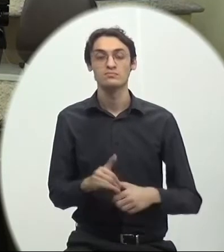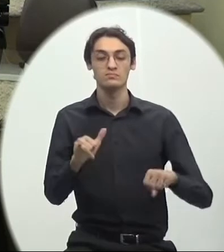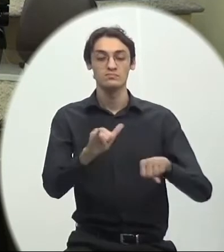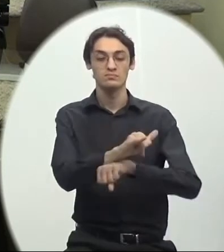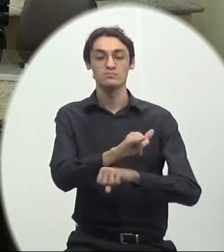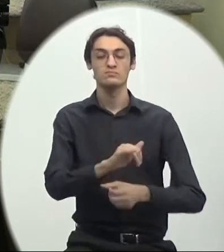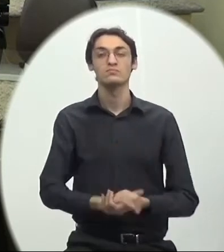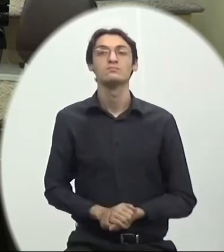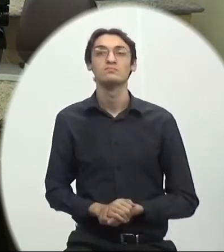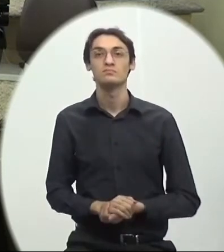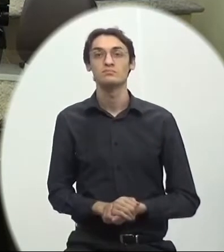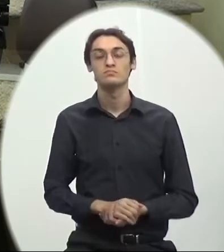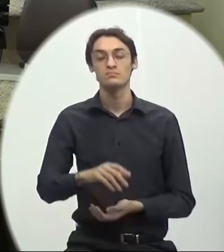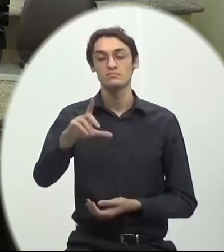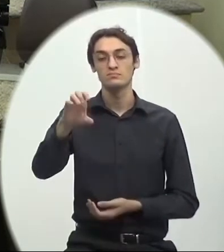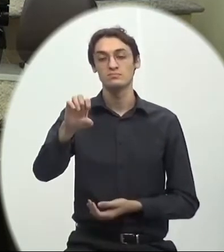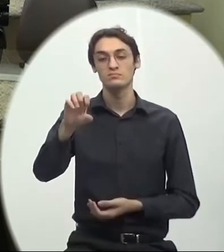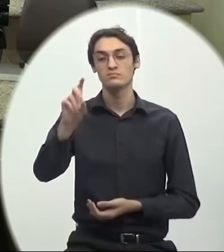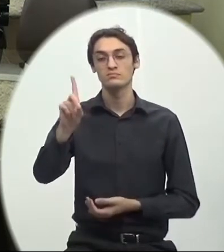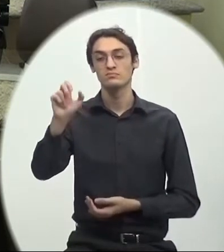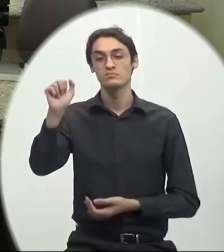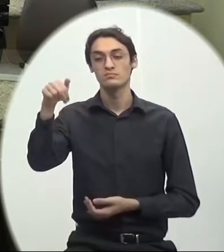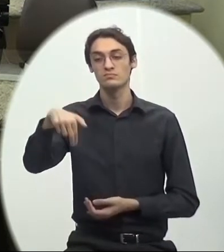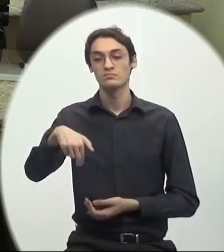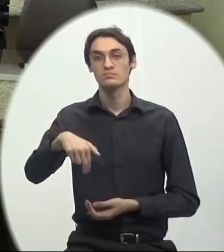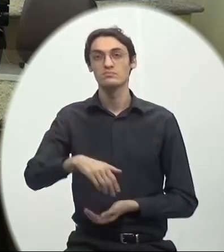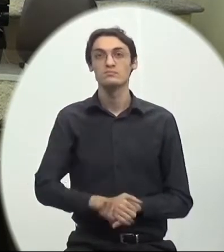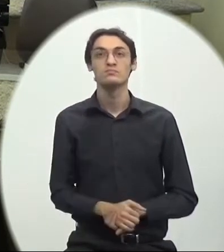Ausente. Vereador Edson Luiz Nascimento.